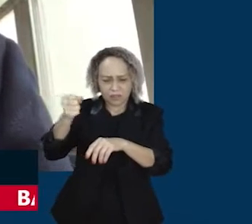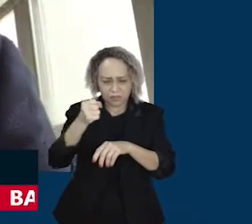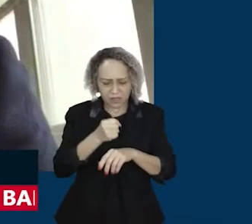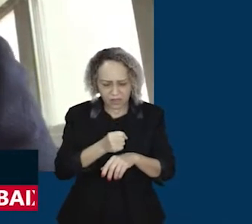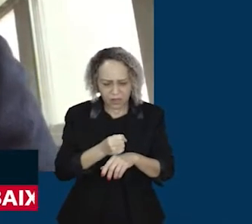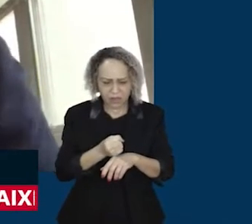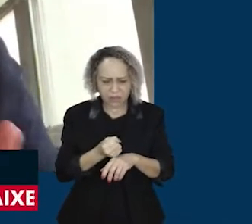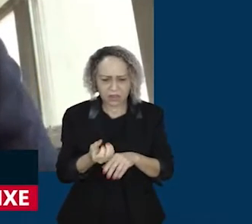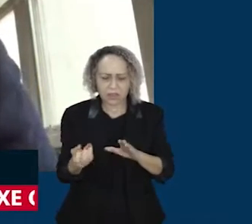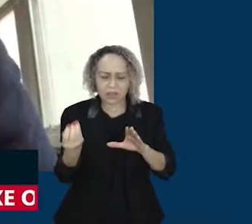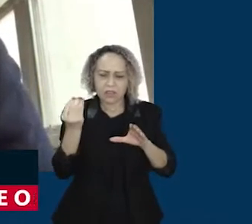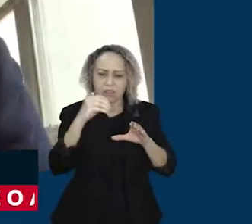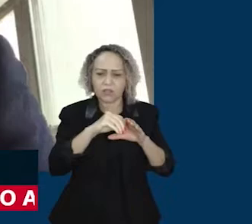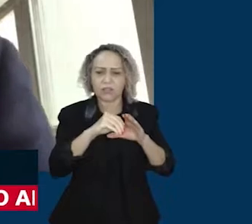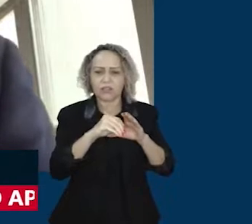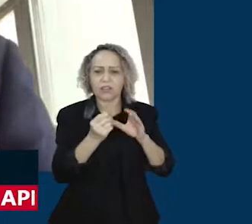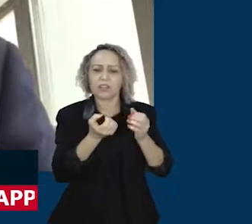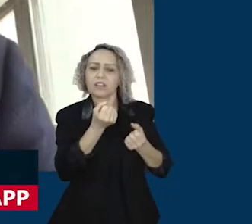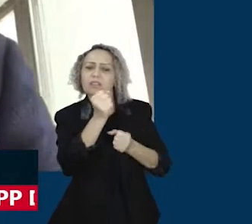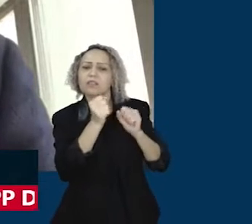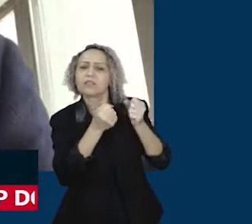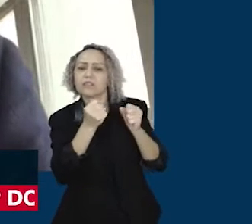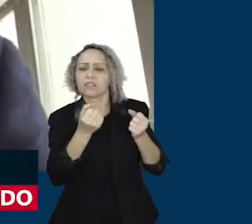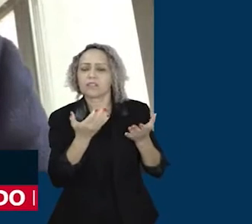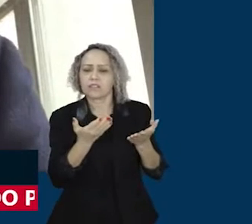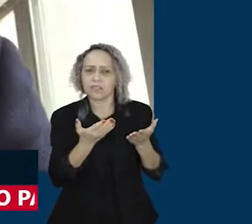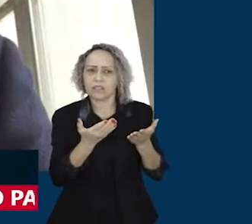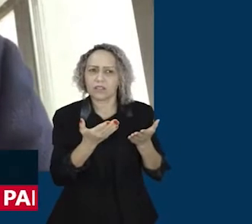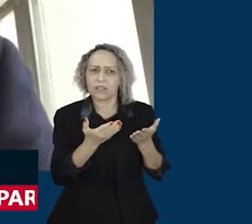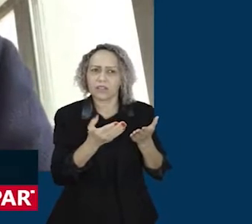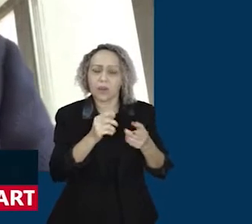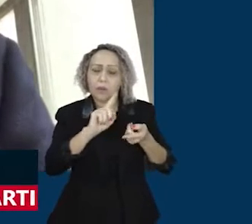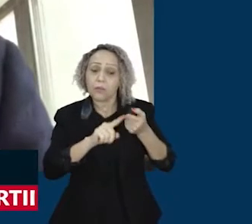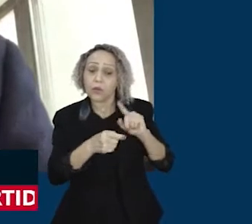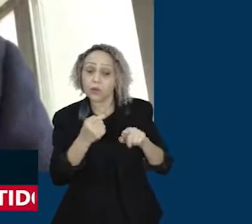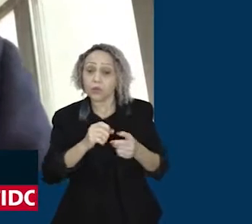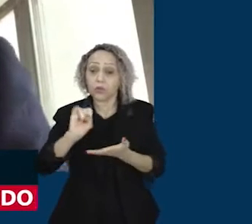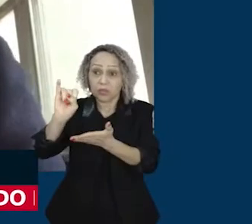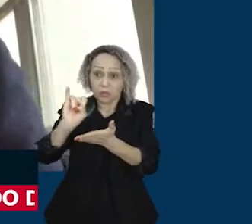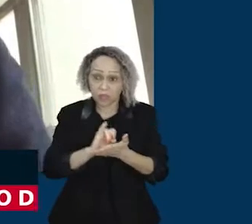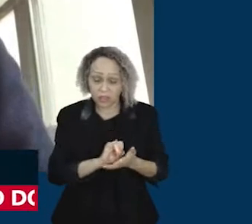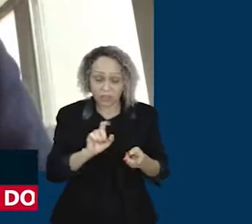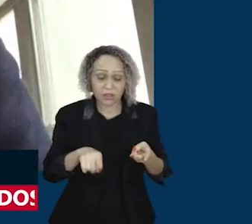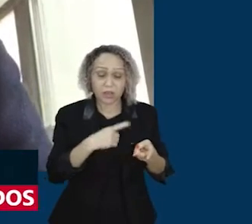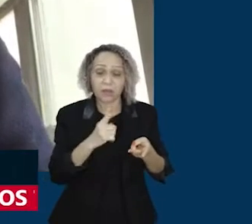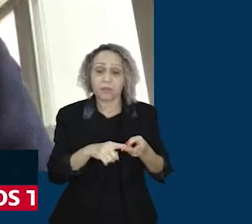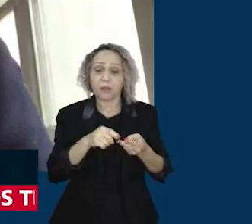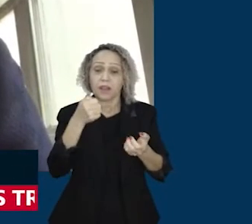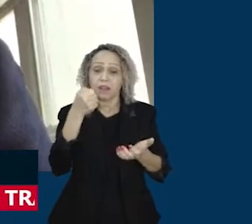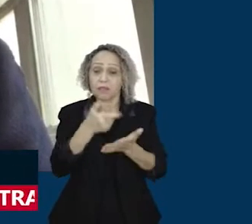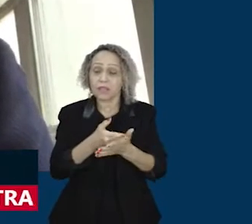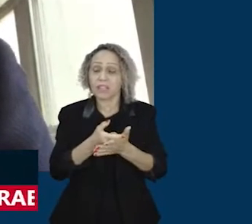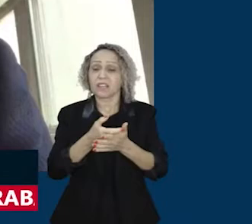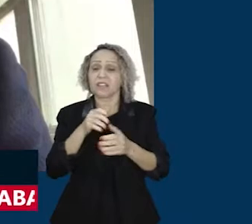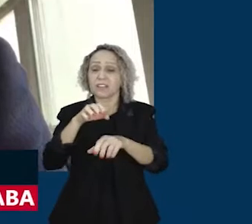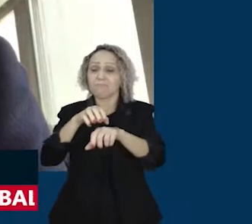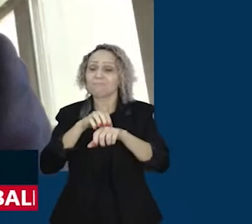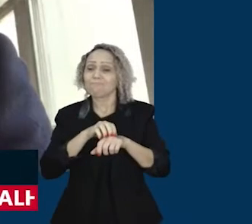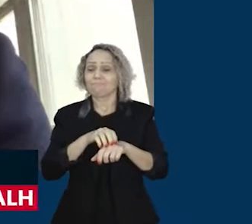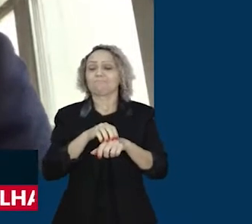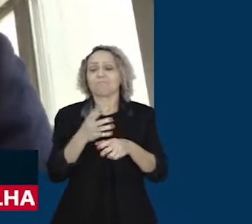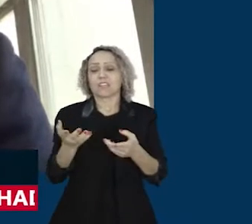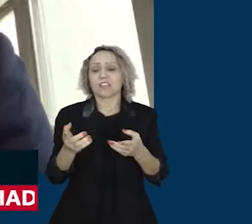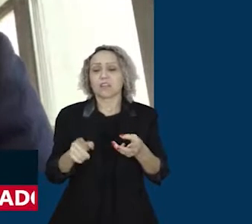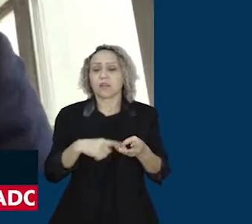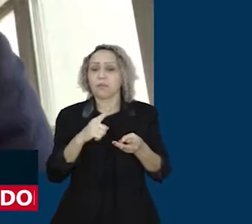preço na porta da refinaria brasileira, preço do produto importado, mais frete, mais internação. É isso que nós estamos vivendo hoje.